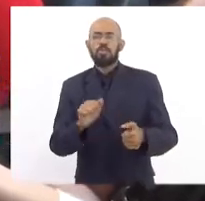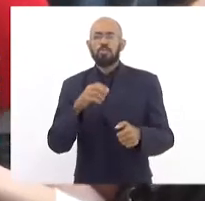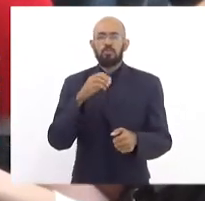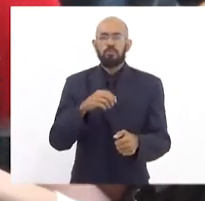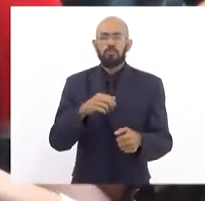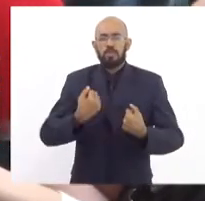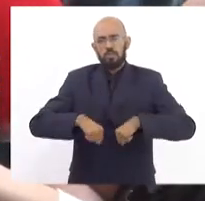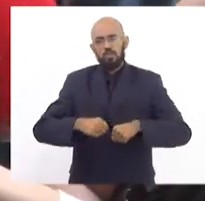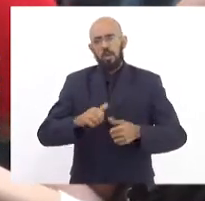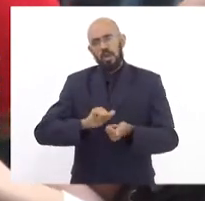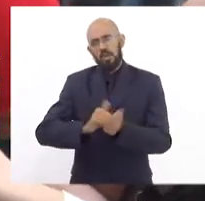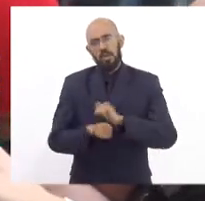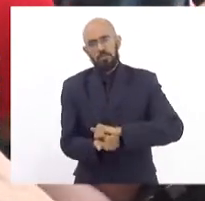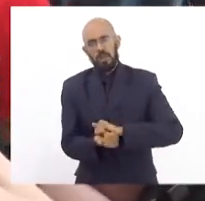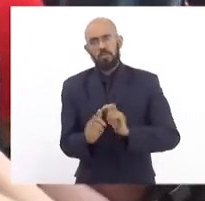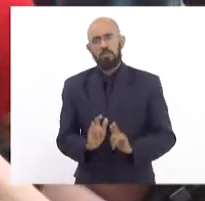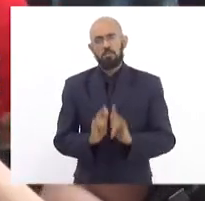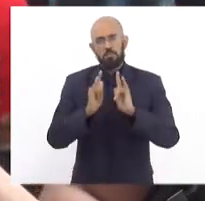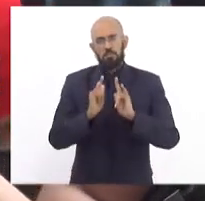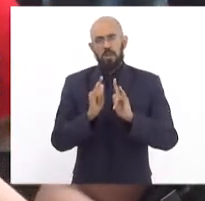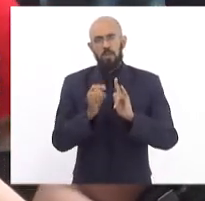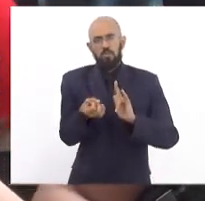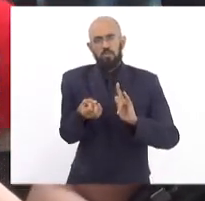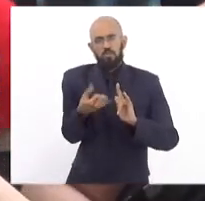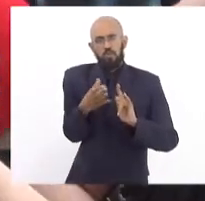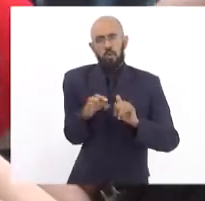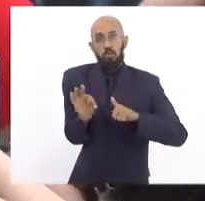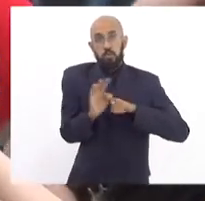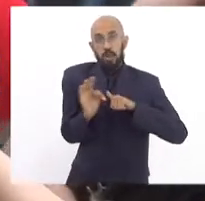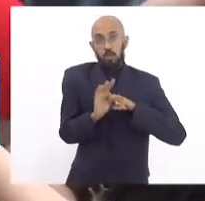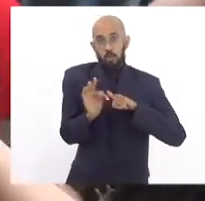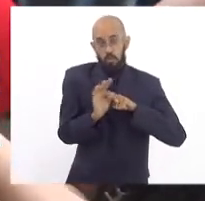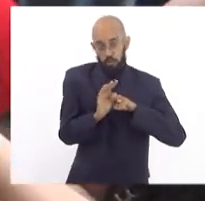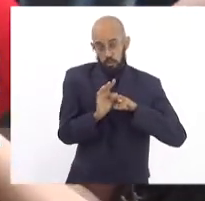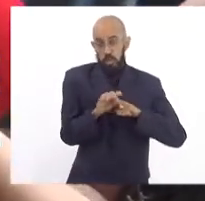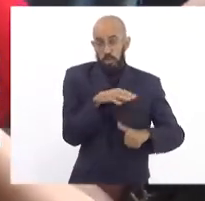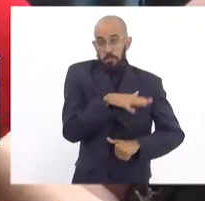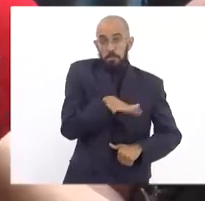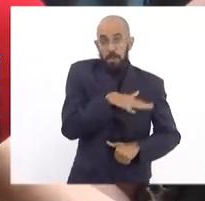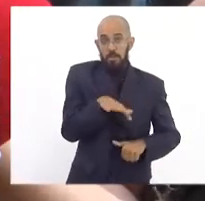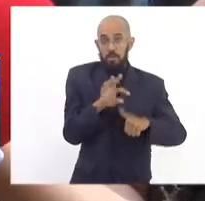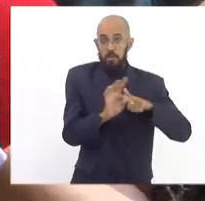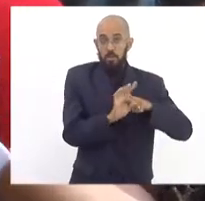de um prédio muito moderno lá no Parque Tecnológico, segundo consta